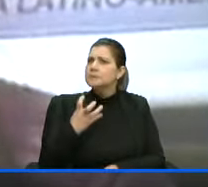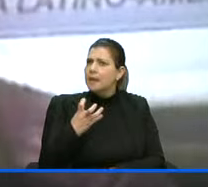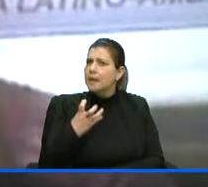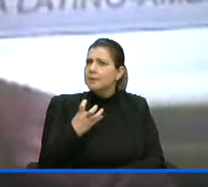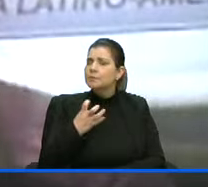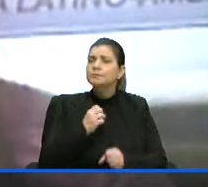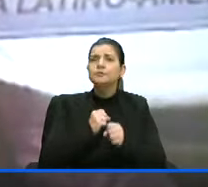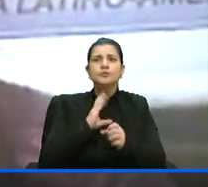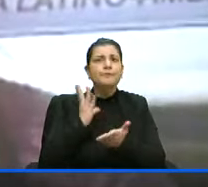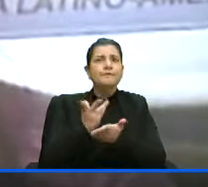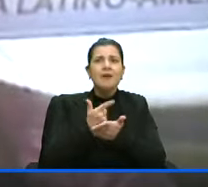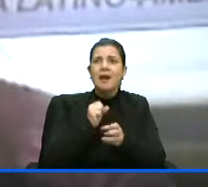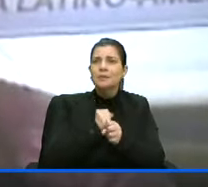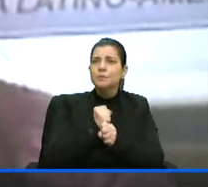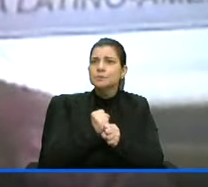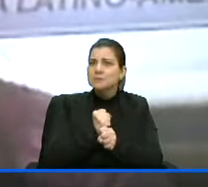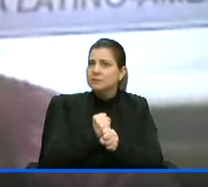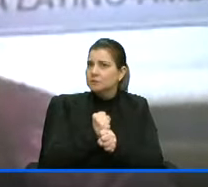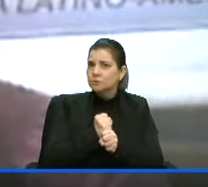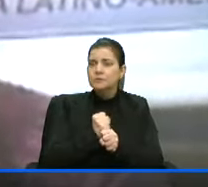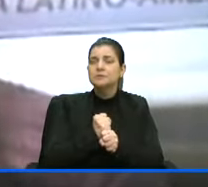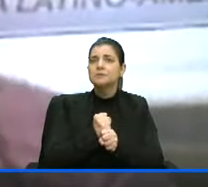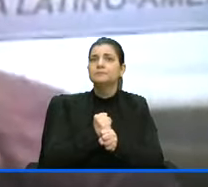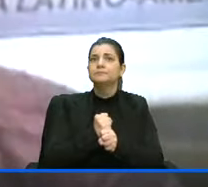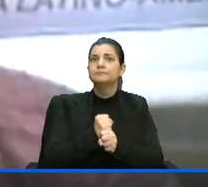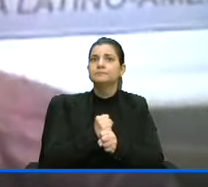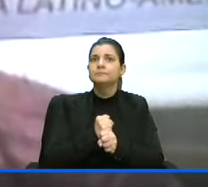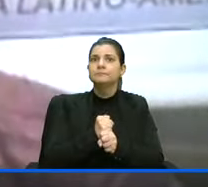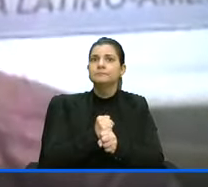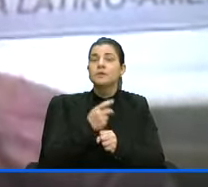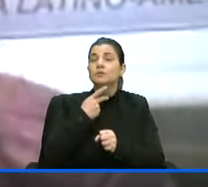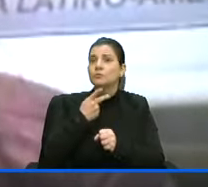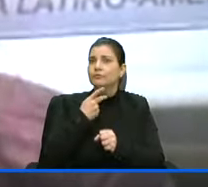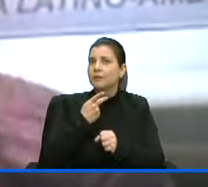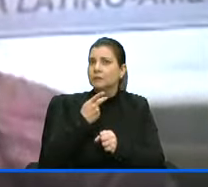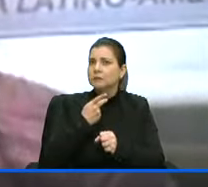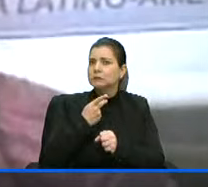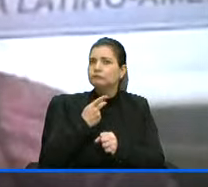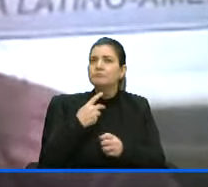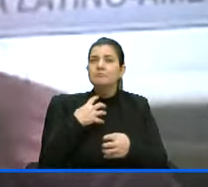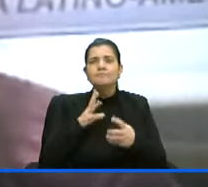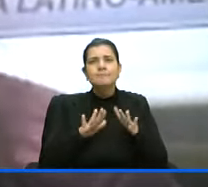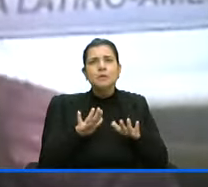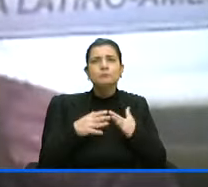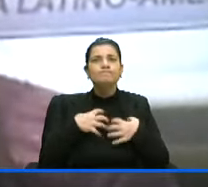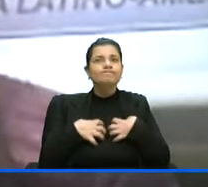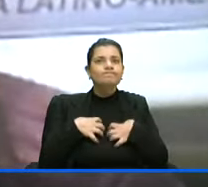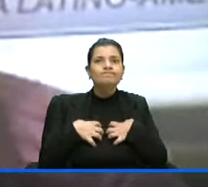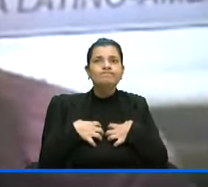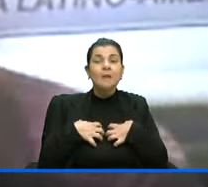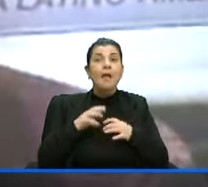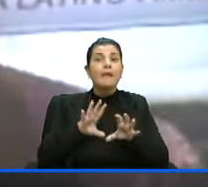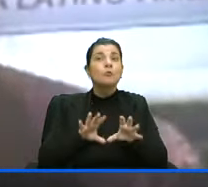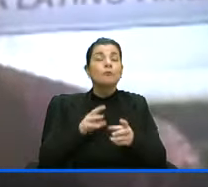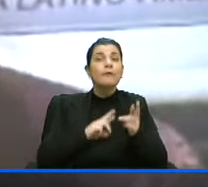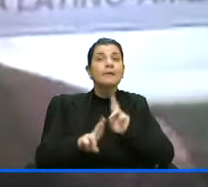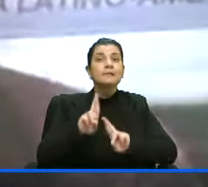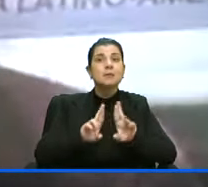e anos e anos e anos e anos, e estou falando isso até com meio revoltada, que é com relação à